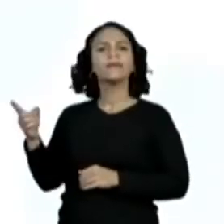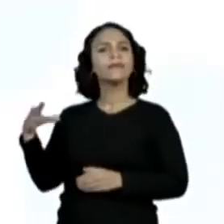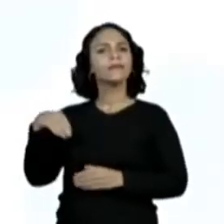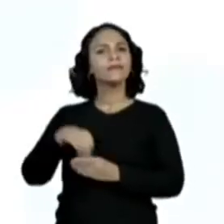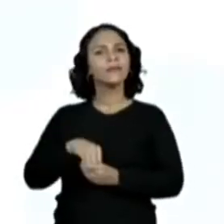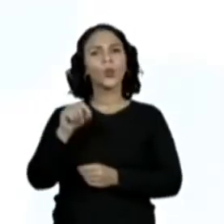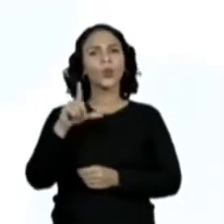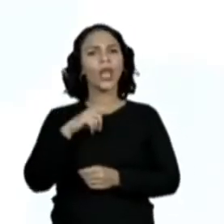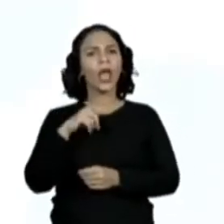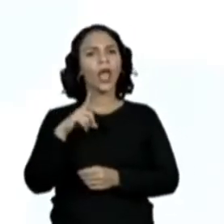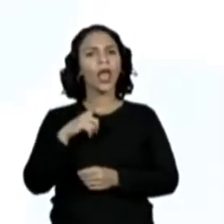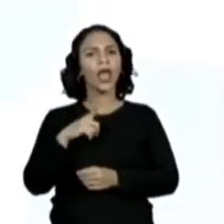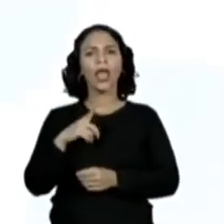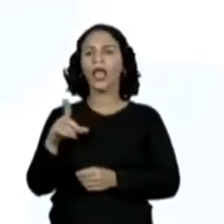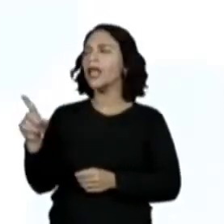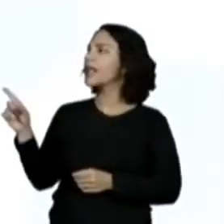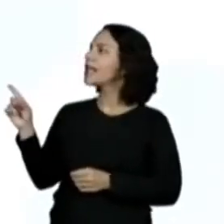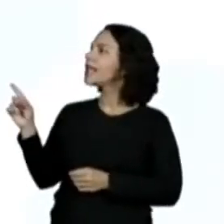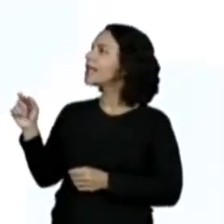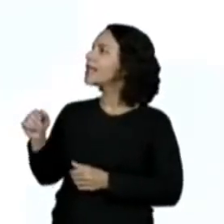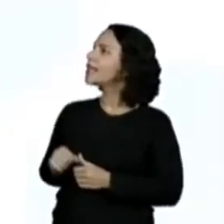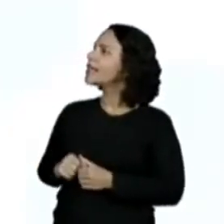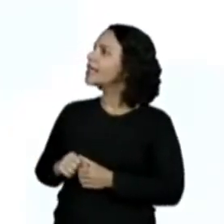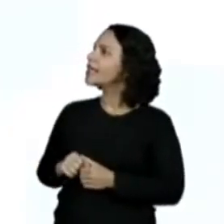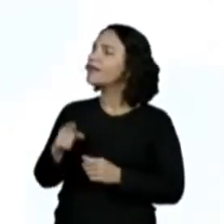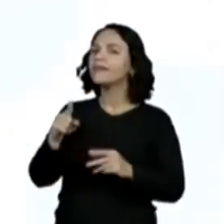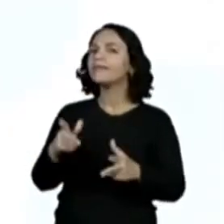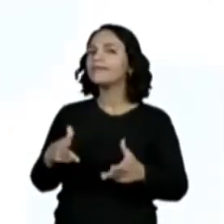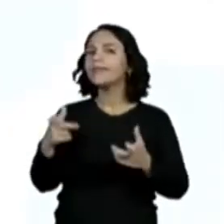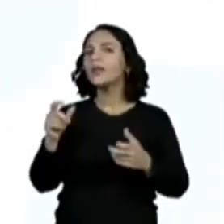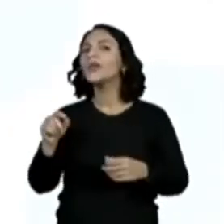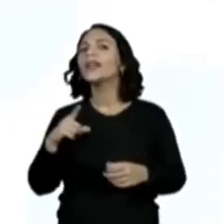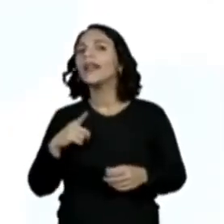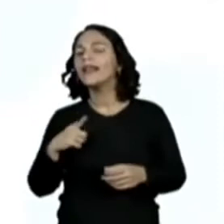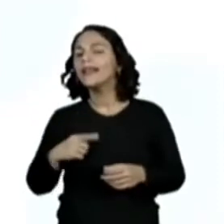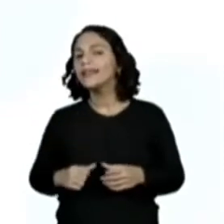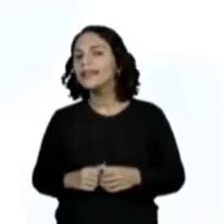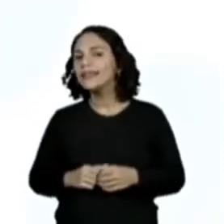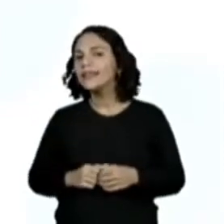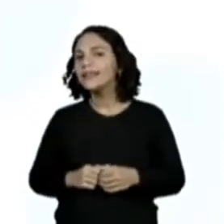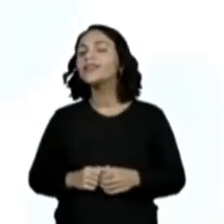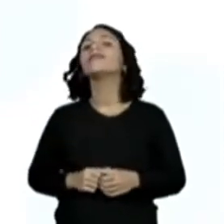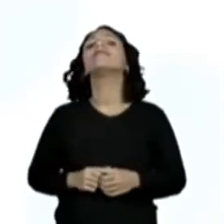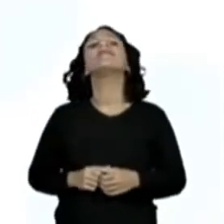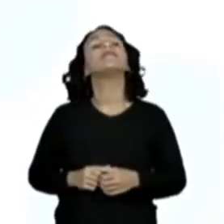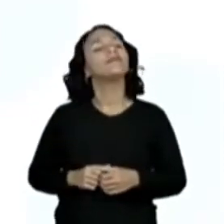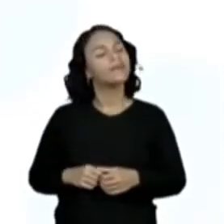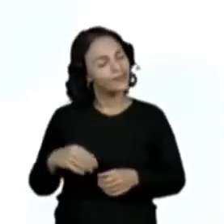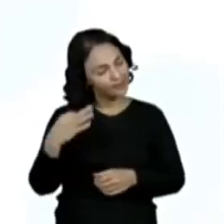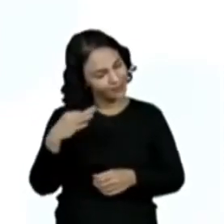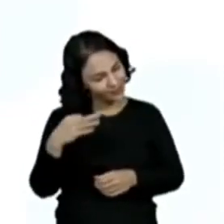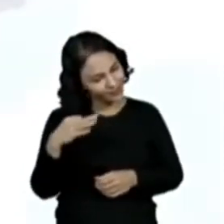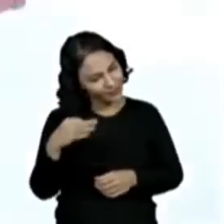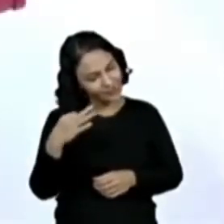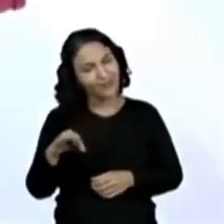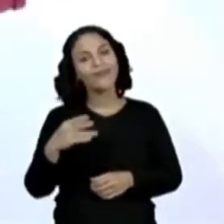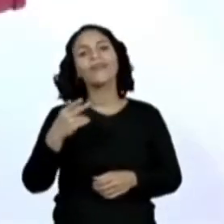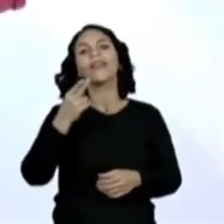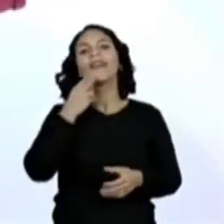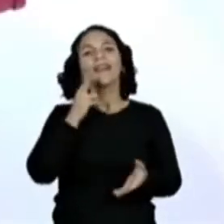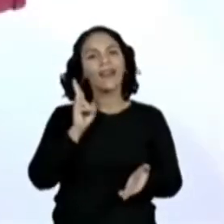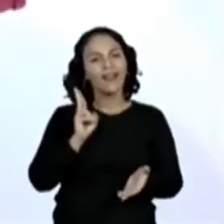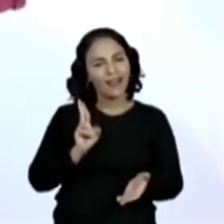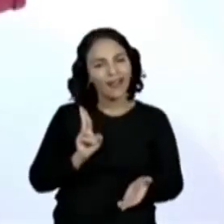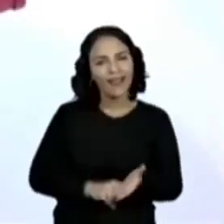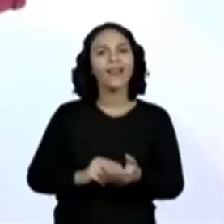dessa caixa? O que vocês identificam? Algumas cartas,